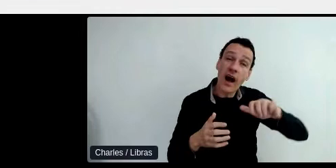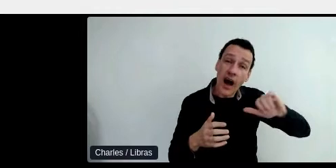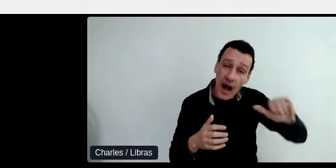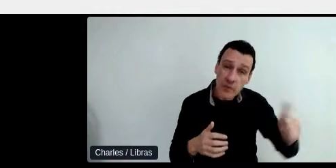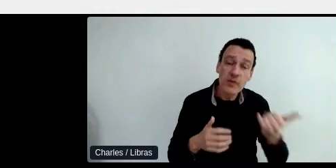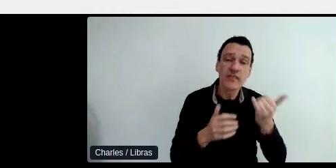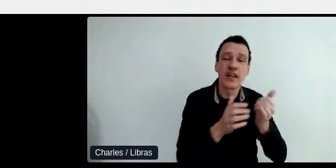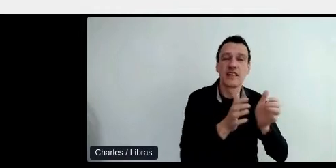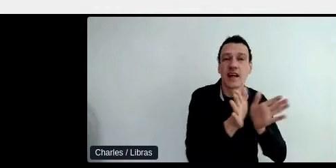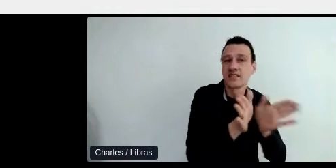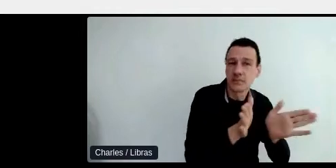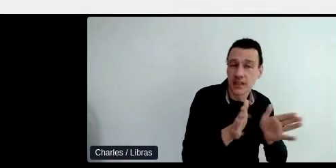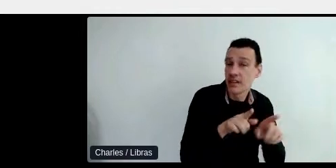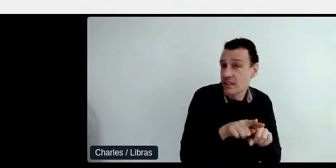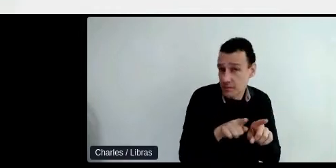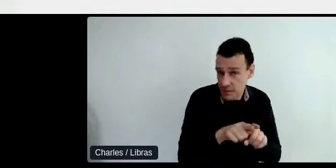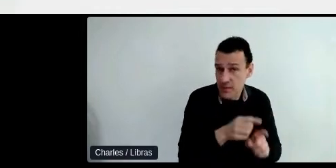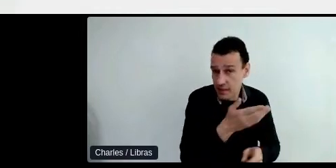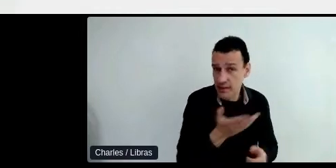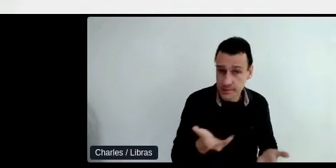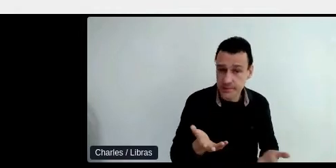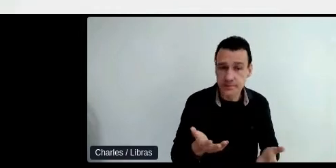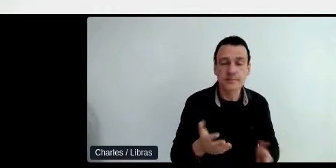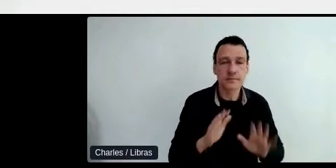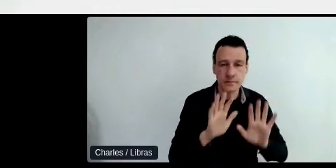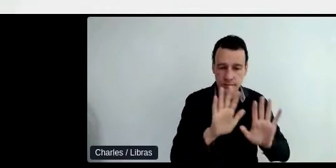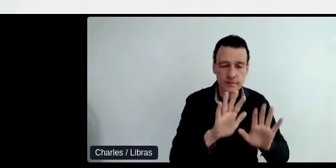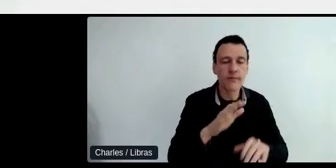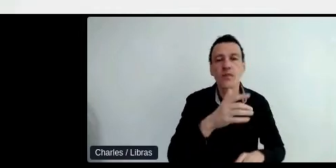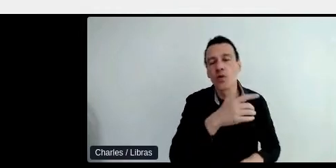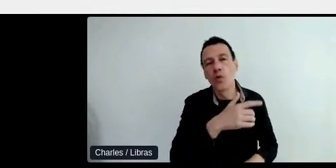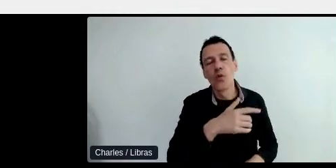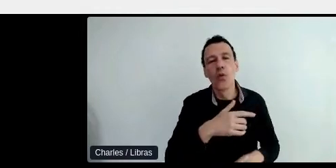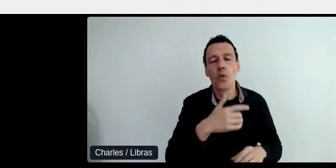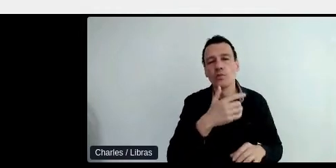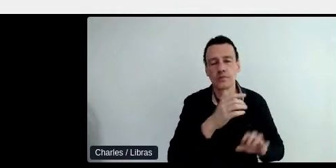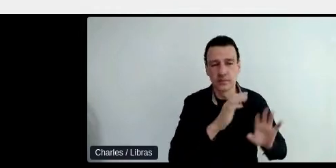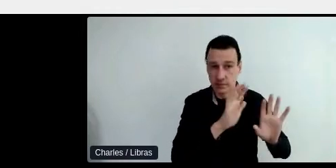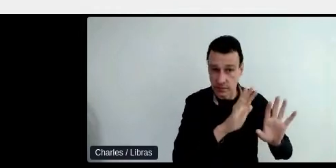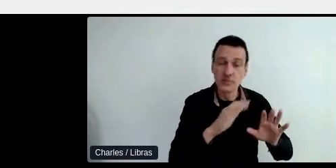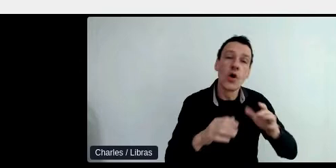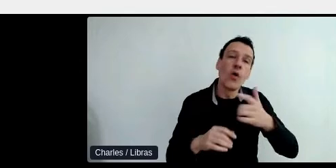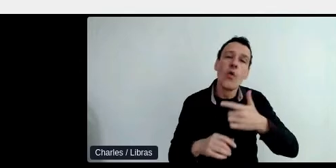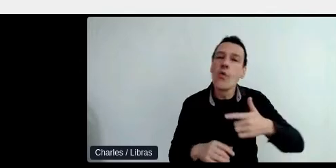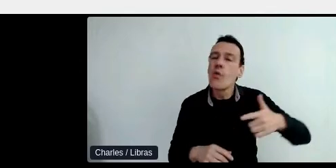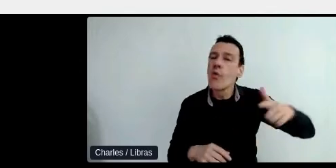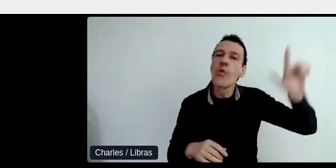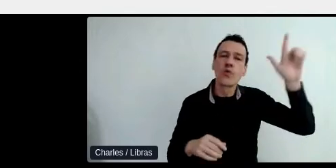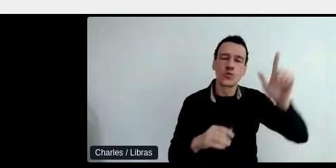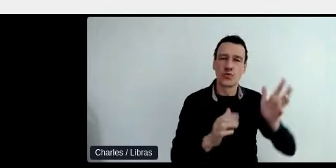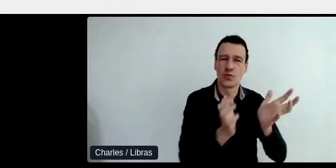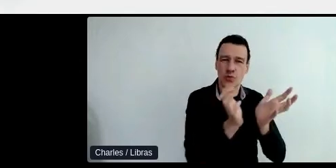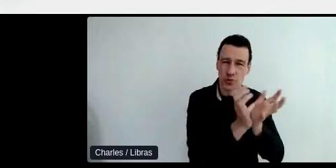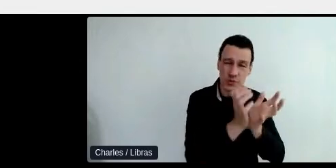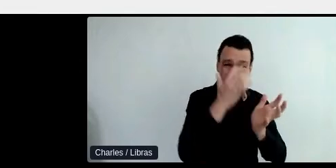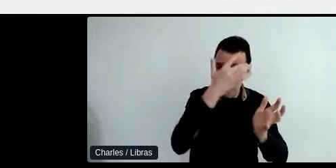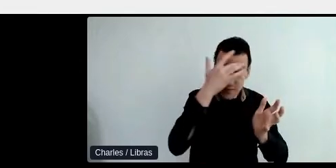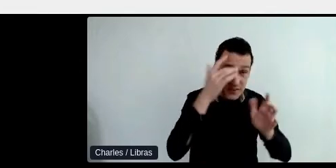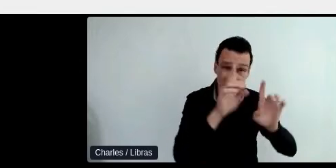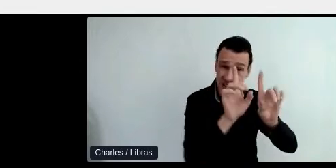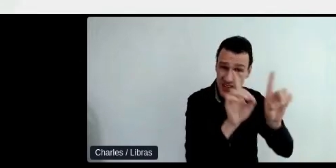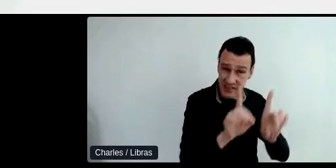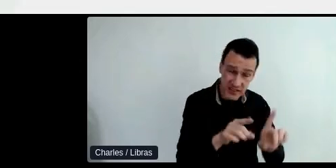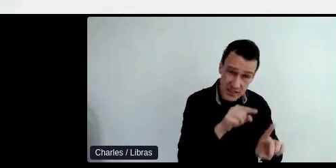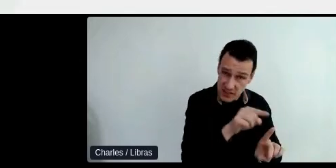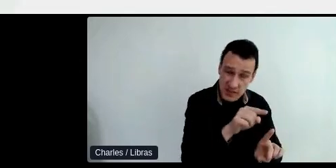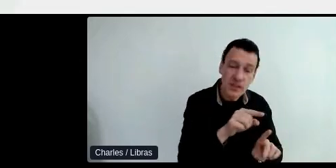de acessibilidade. Ainda tem um outro grupo de pessoas com deficiências, que são